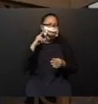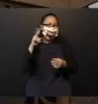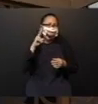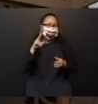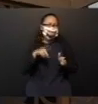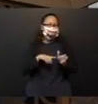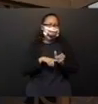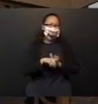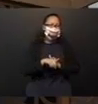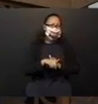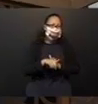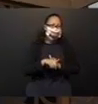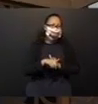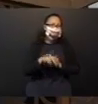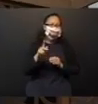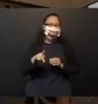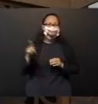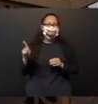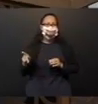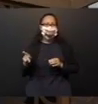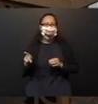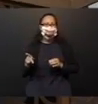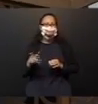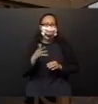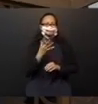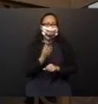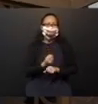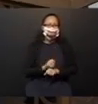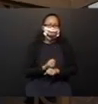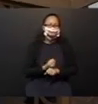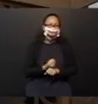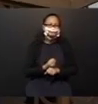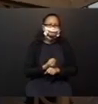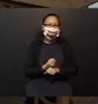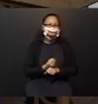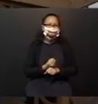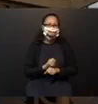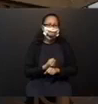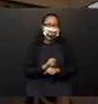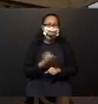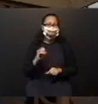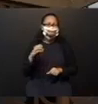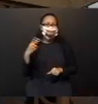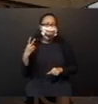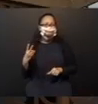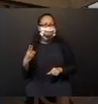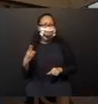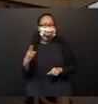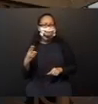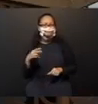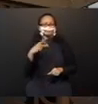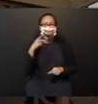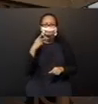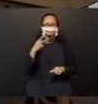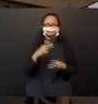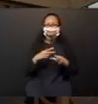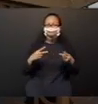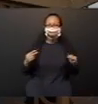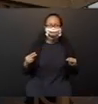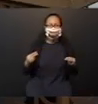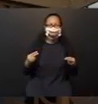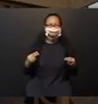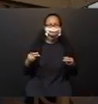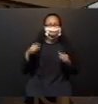alguma coisa para o seu professor pelo aplicativo ou para você dar uma sugestão também para esse professor a respeito das